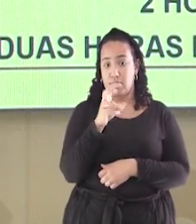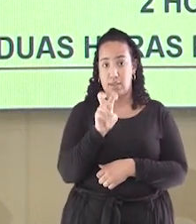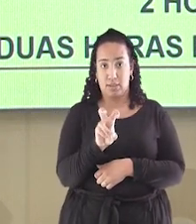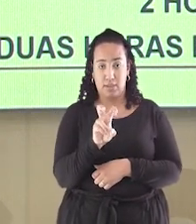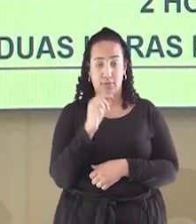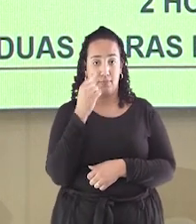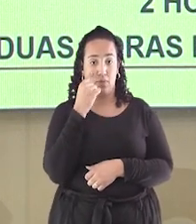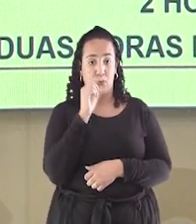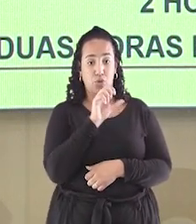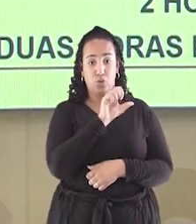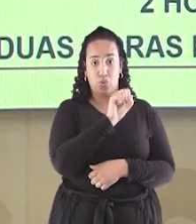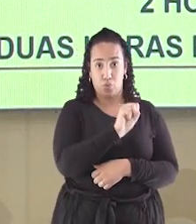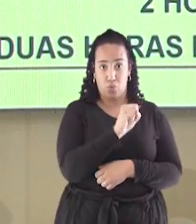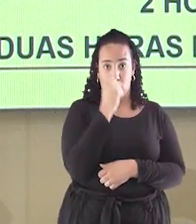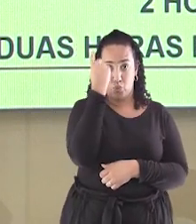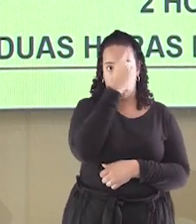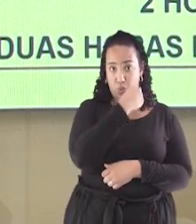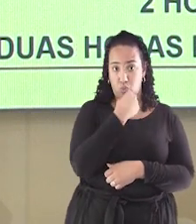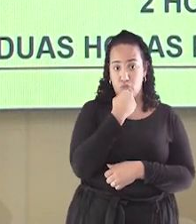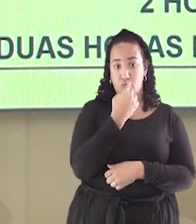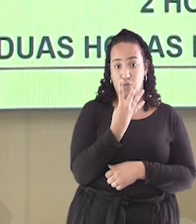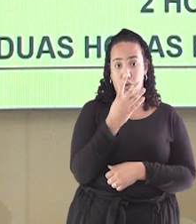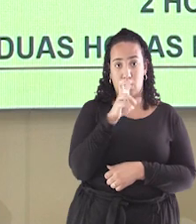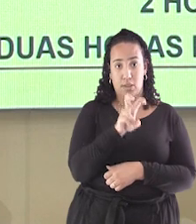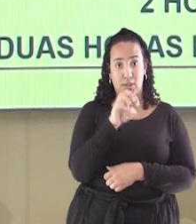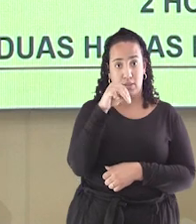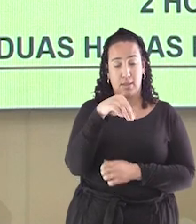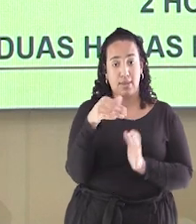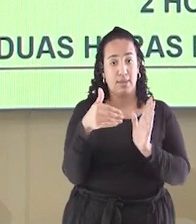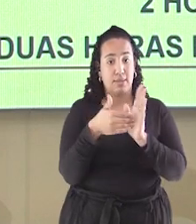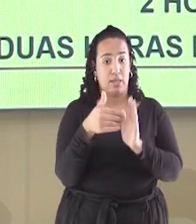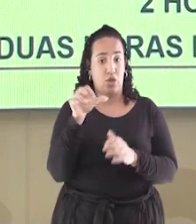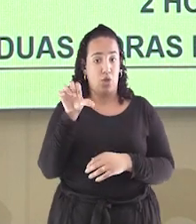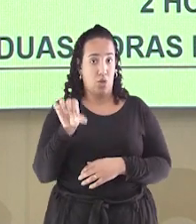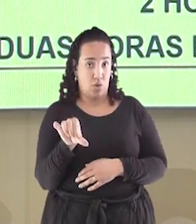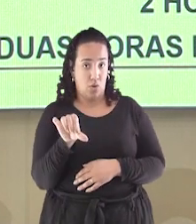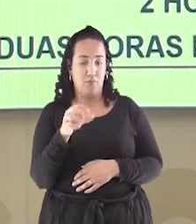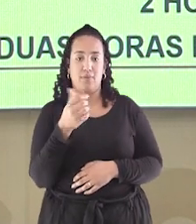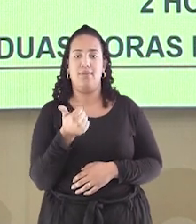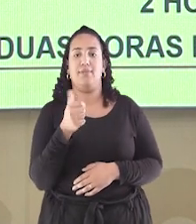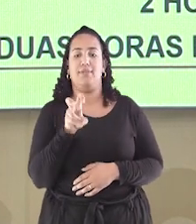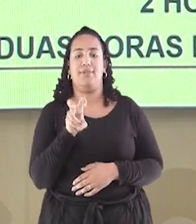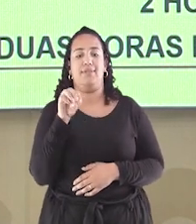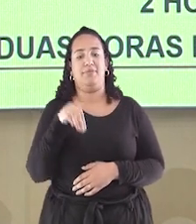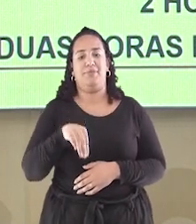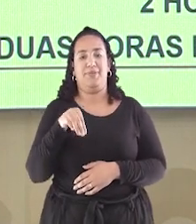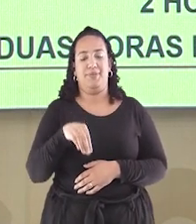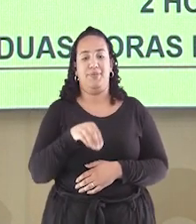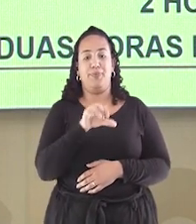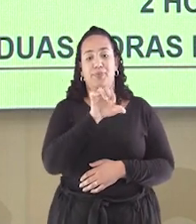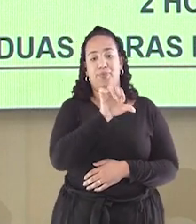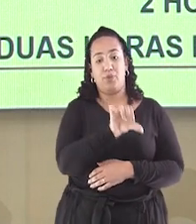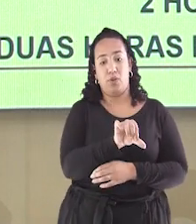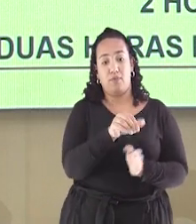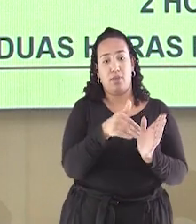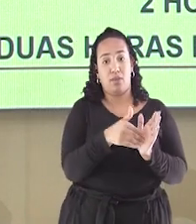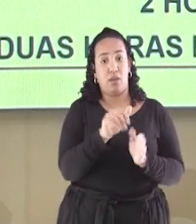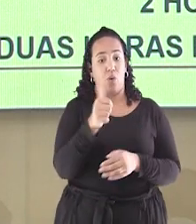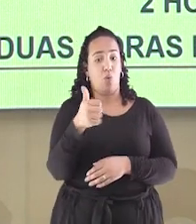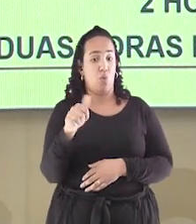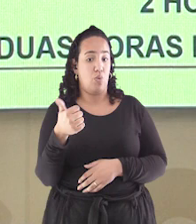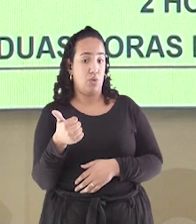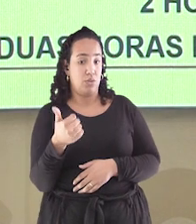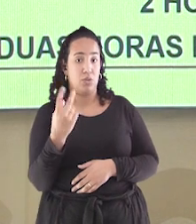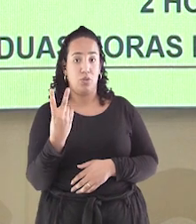contar de 8h45 até as 9 horas, 15 minutos. De 9 horas até as